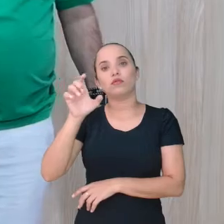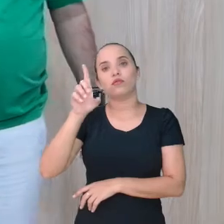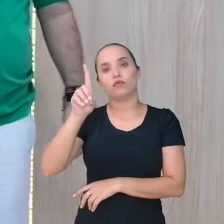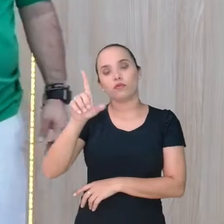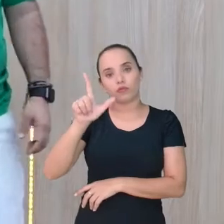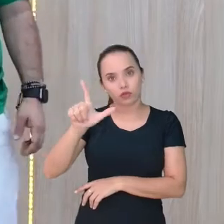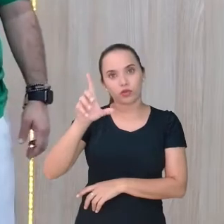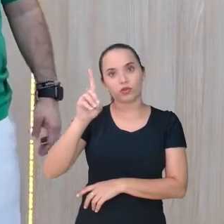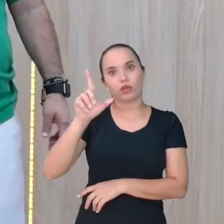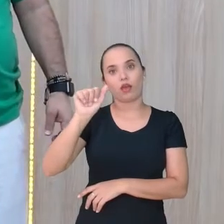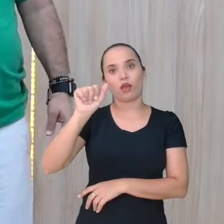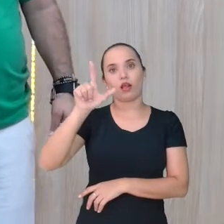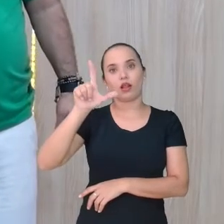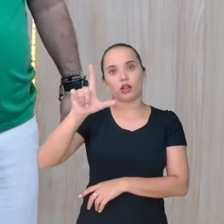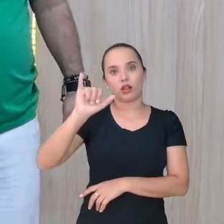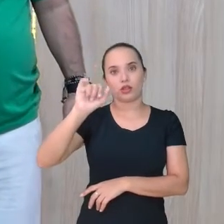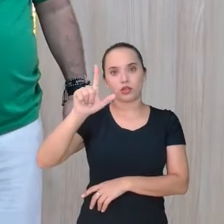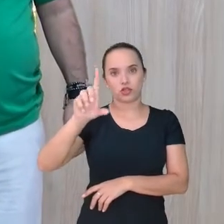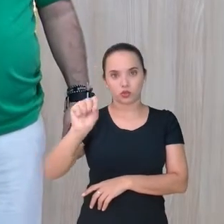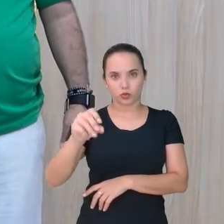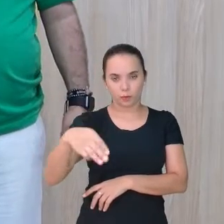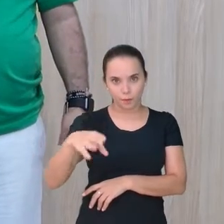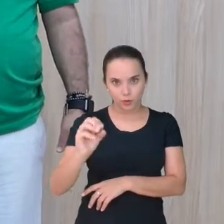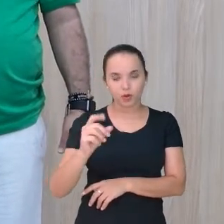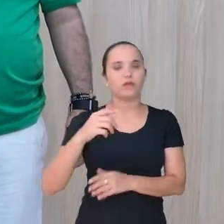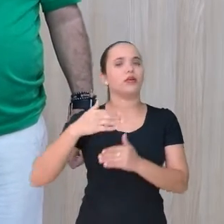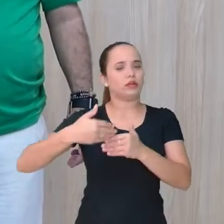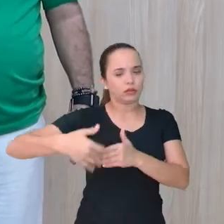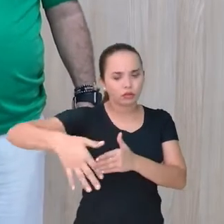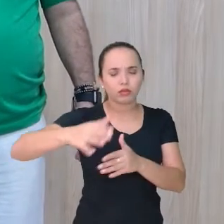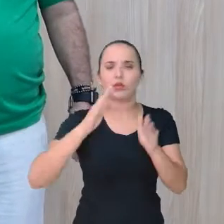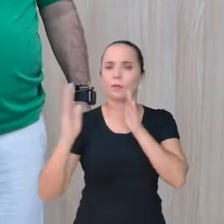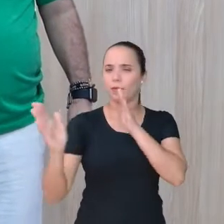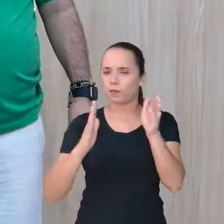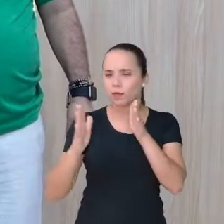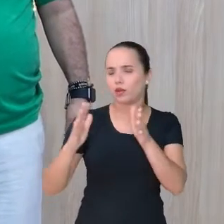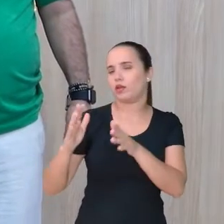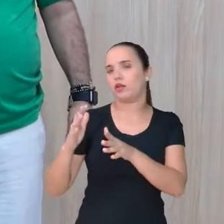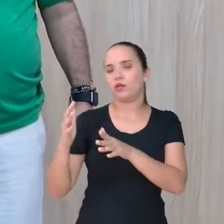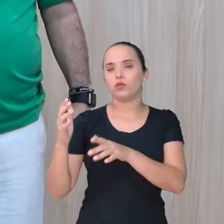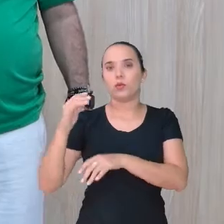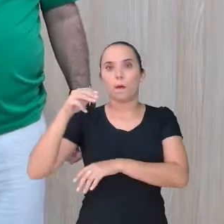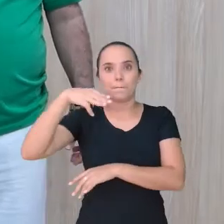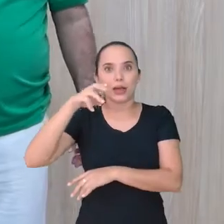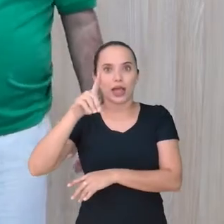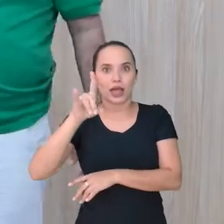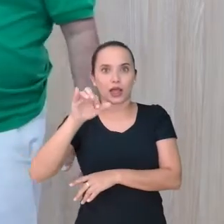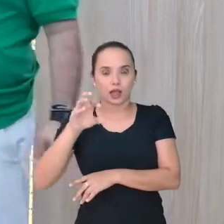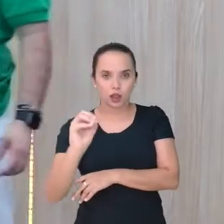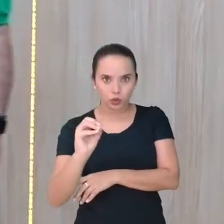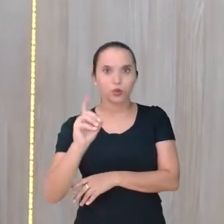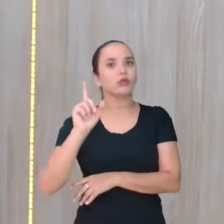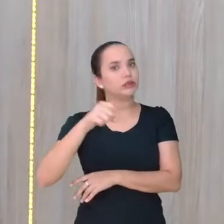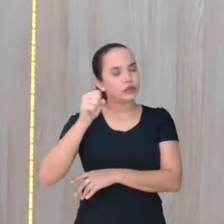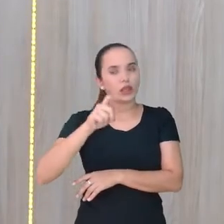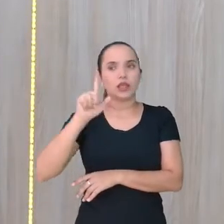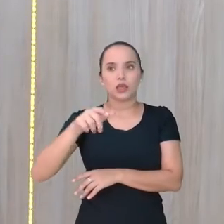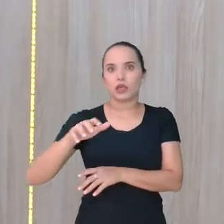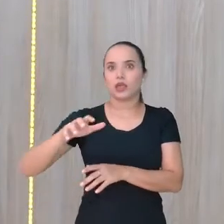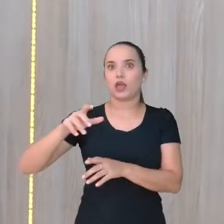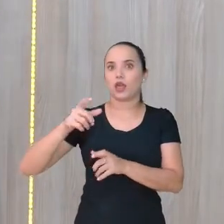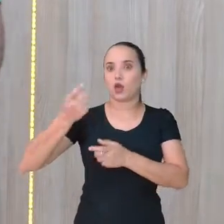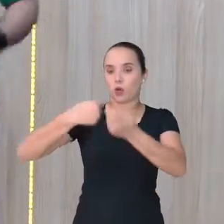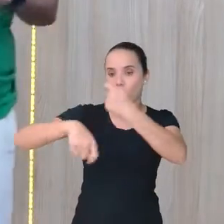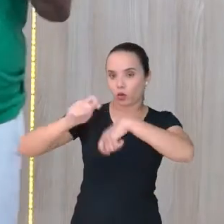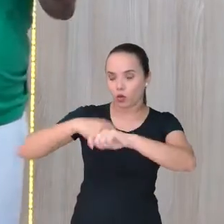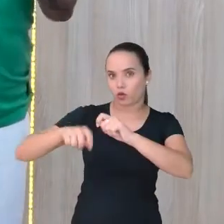produção feudal, que vai se desenvolver durante a Idade Média, que era um sistema econômico baseado exatamente na